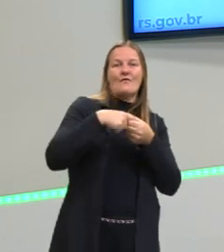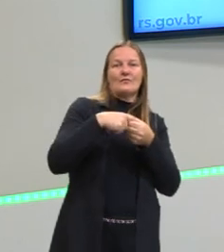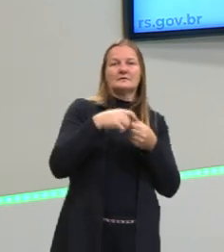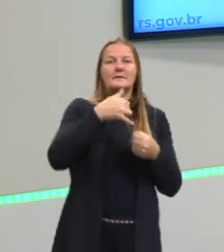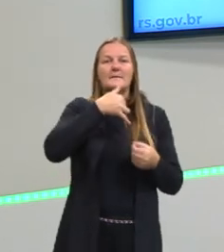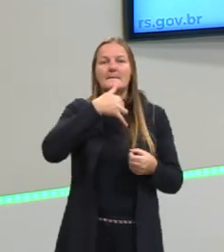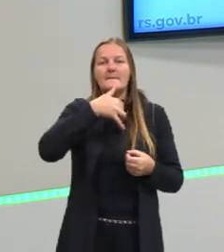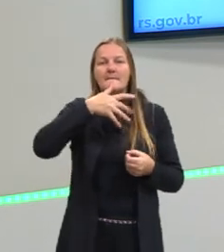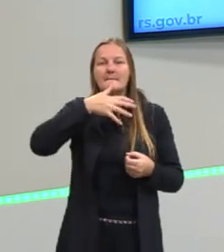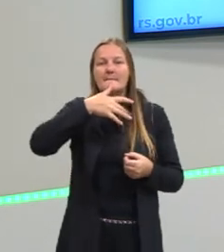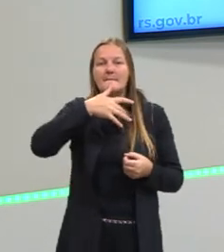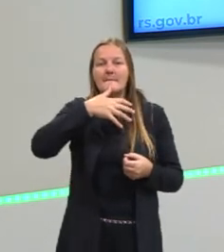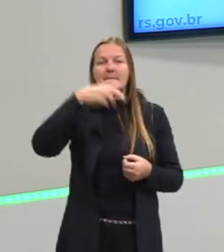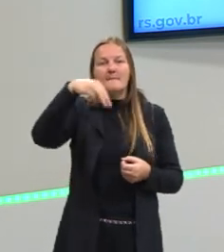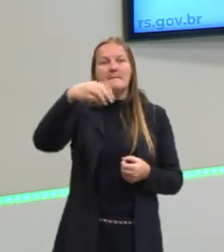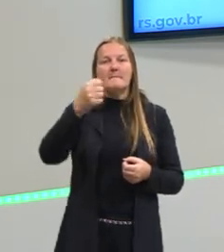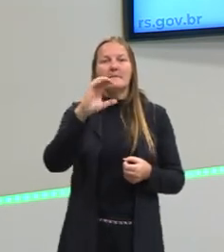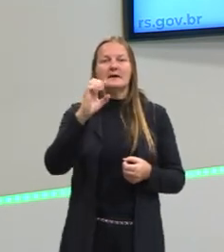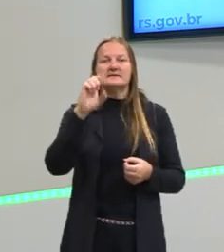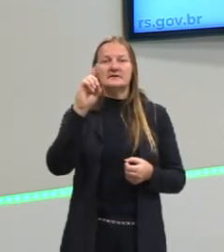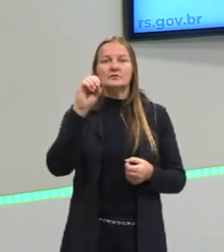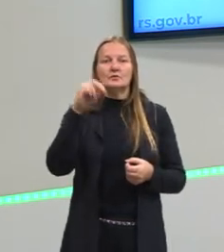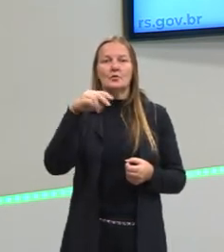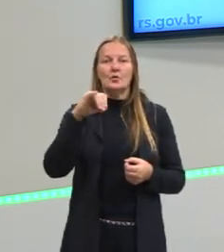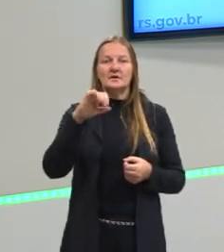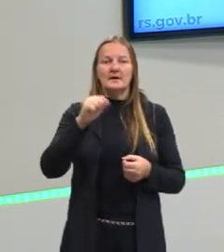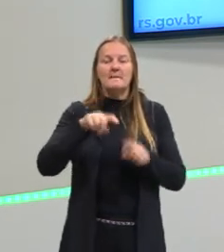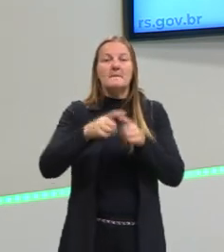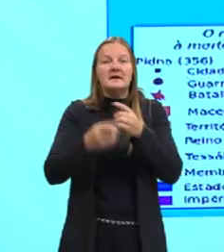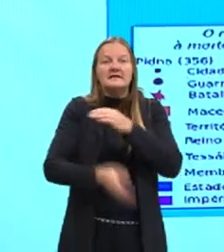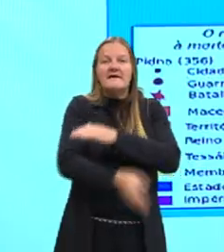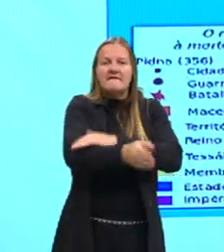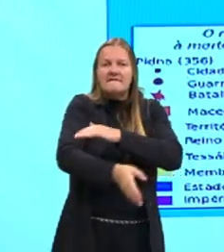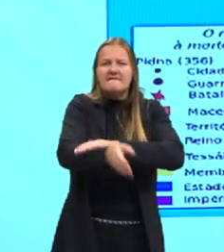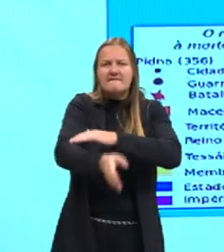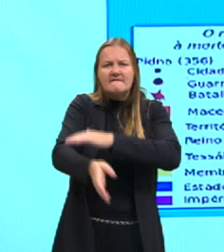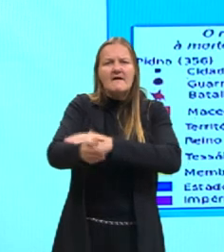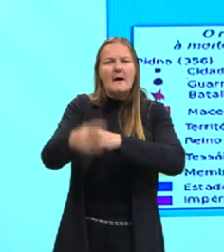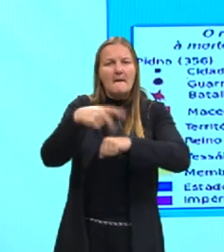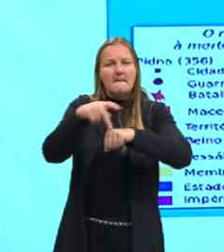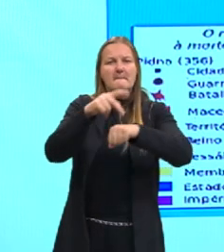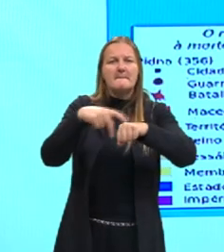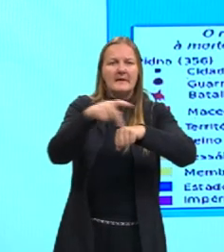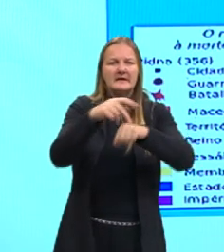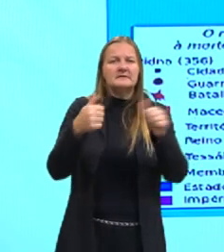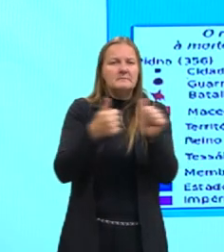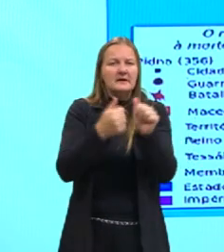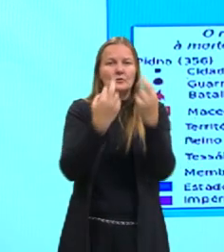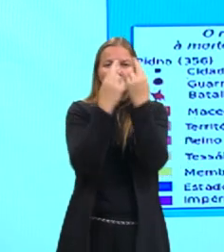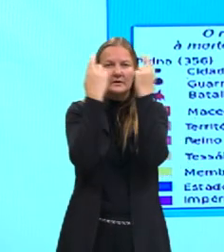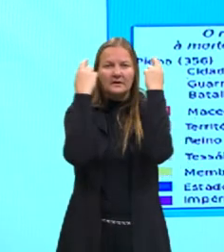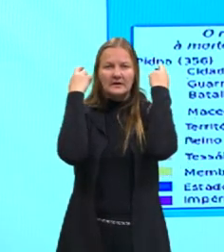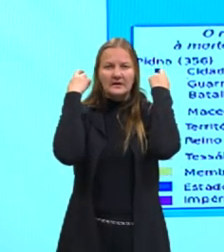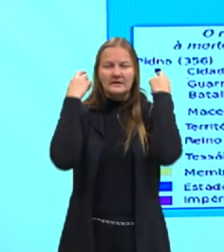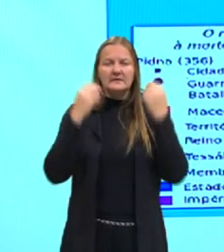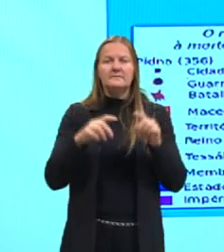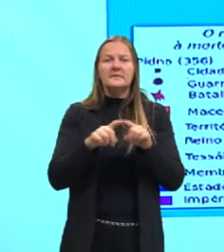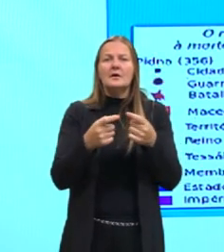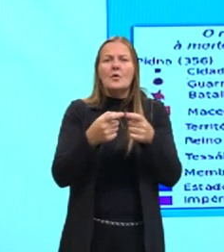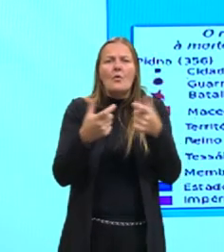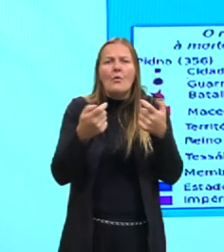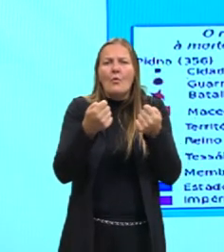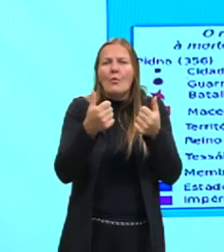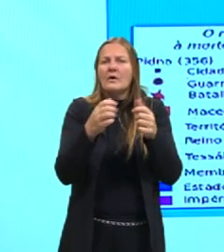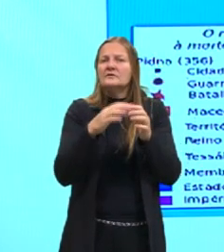macedónia Antes de Voltar para Macedônia ele viaja por vários países aqui ao redor da Grécia e na